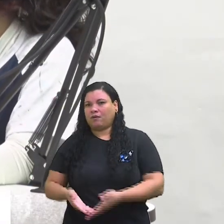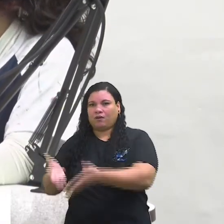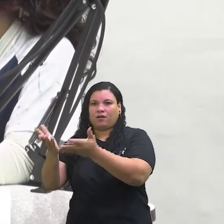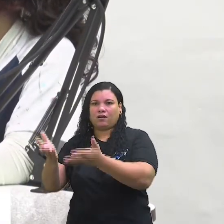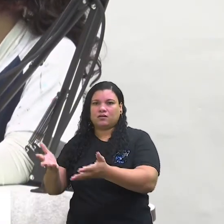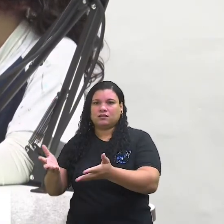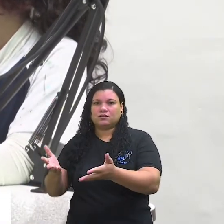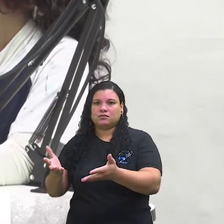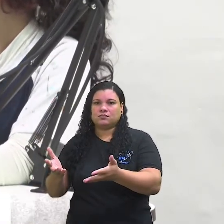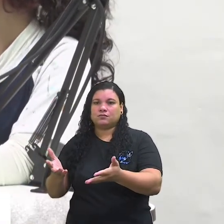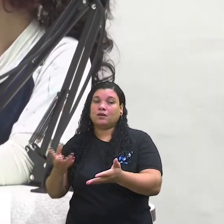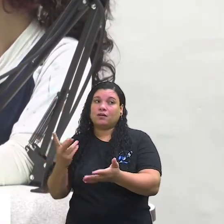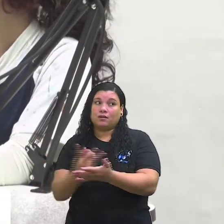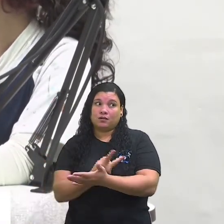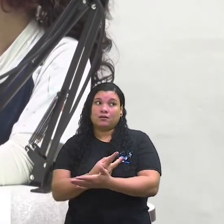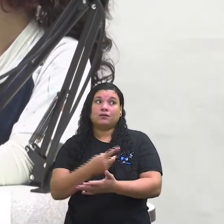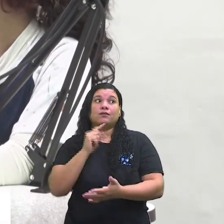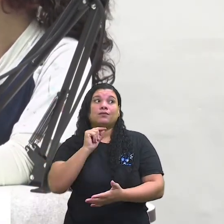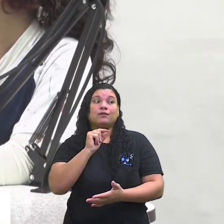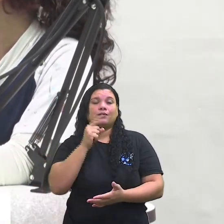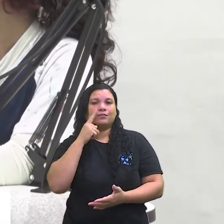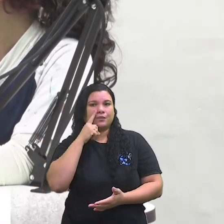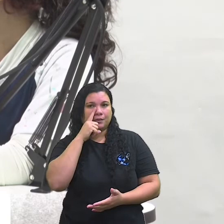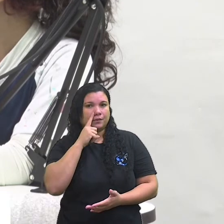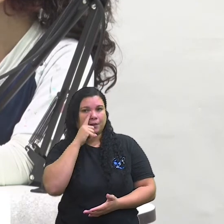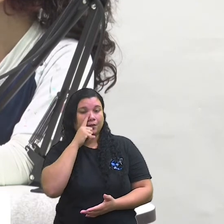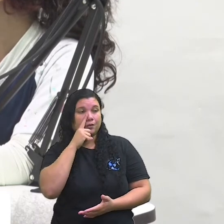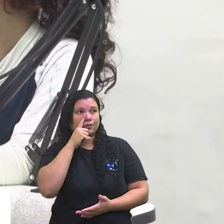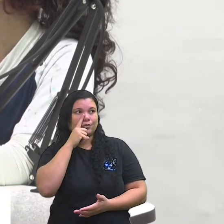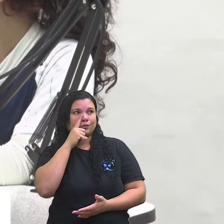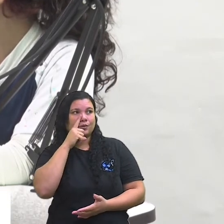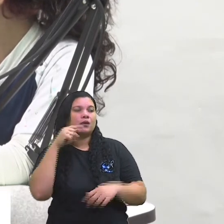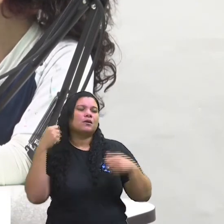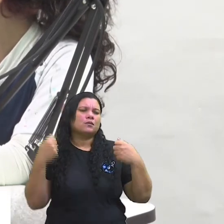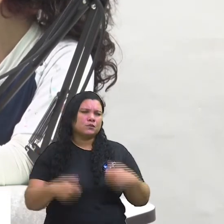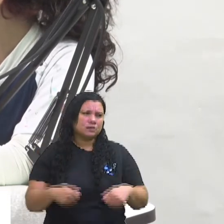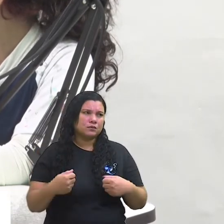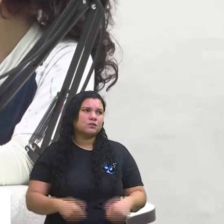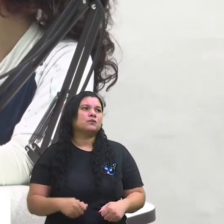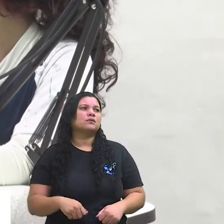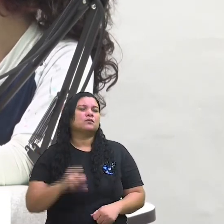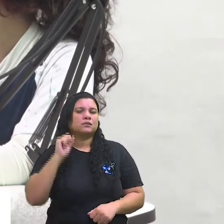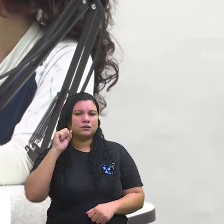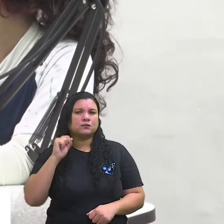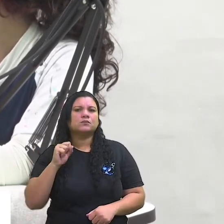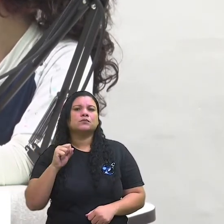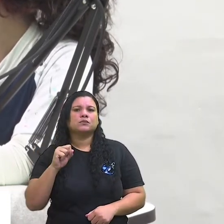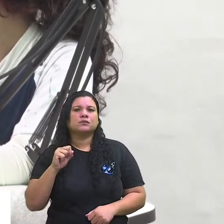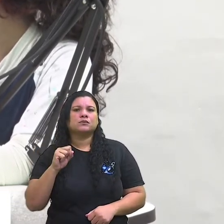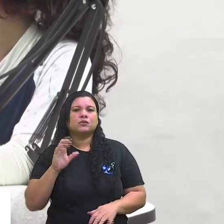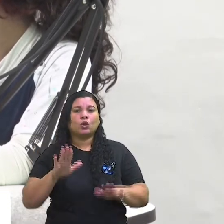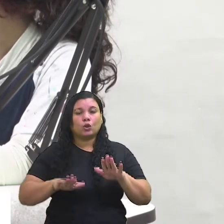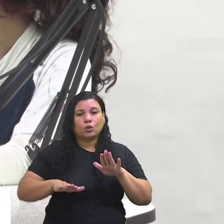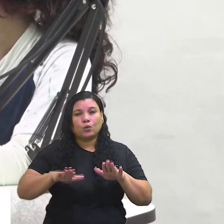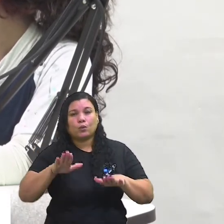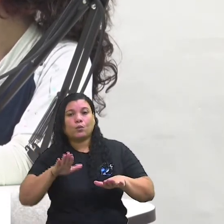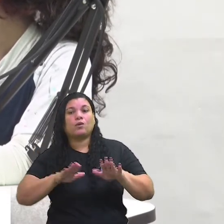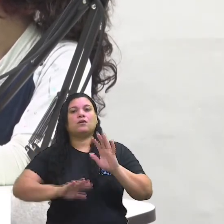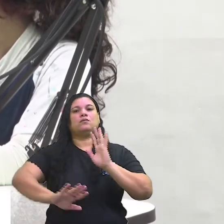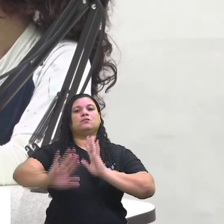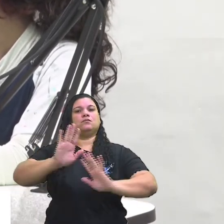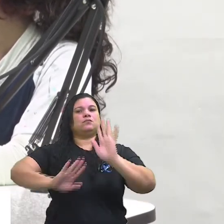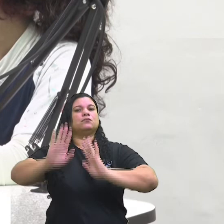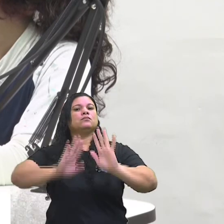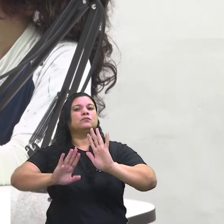de hoje é uma geração que não teve o que a gente teve, né? Então, eles visualizam algo, já sabem até o